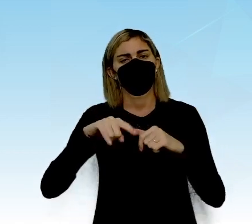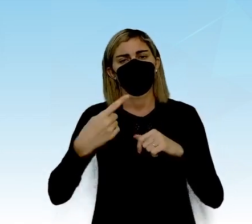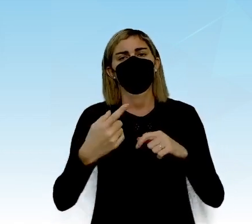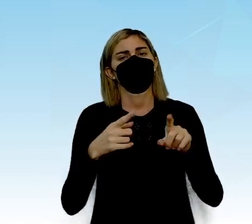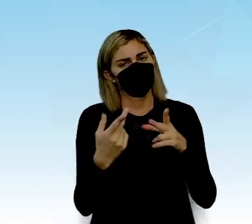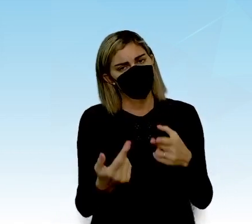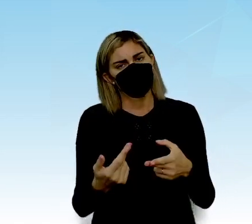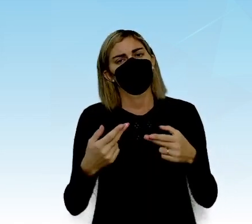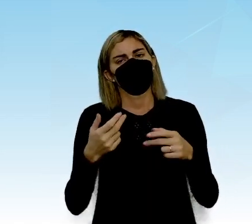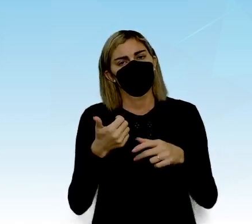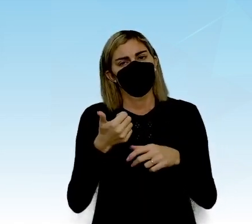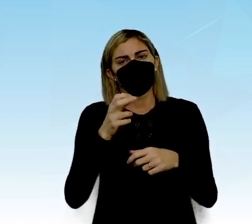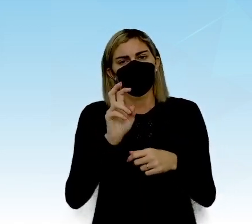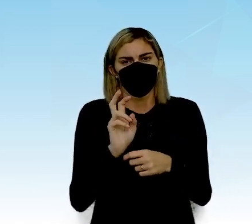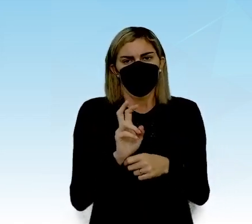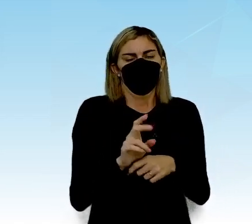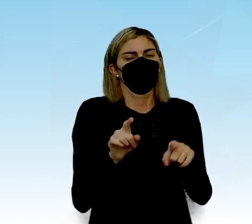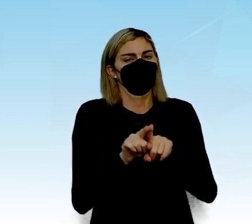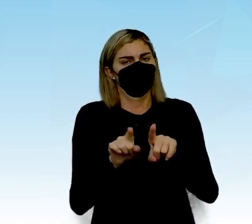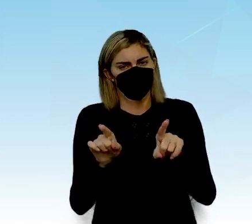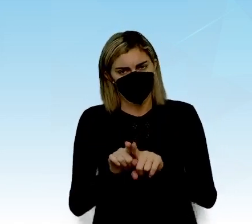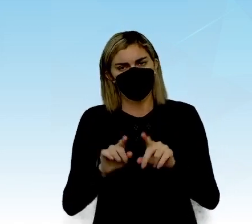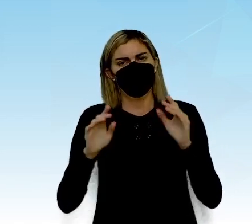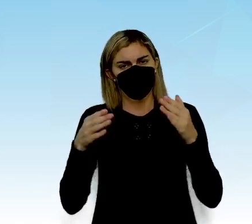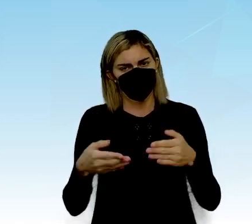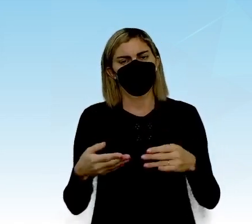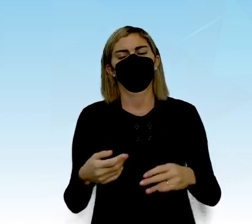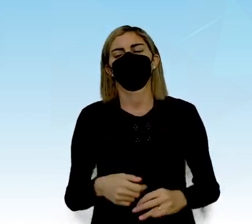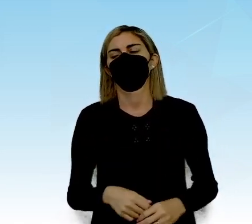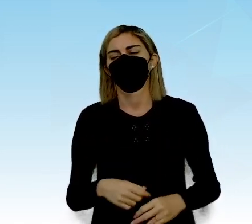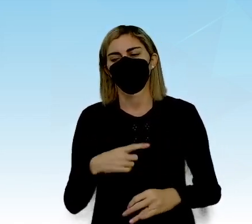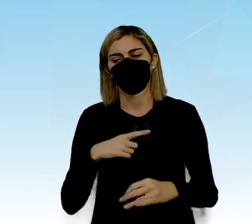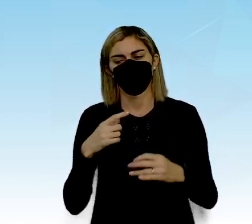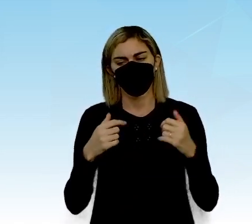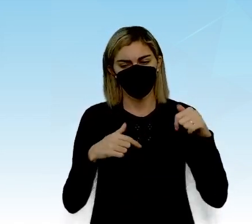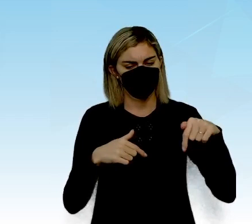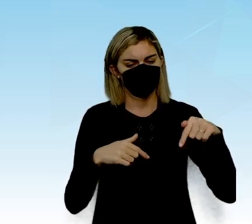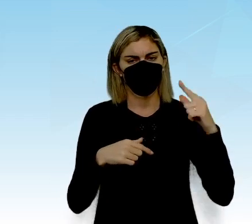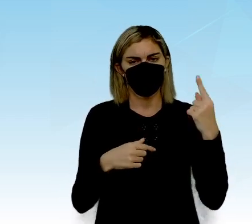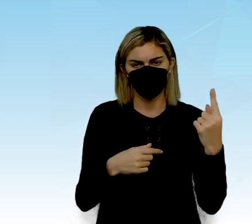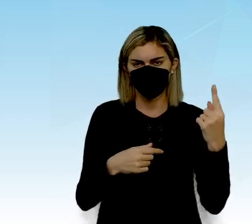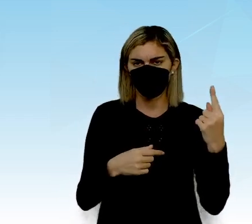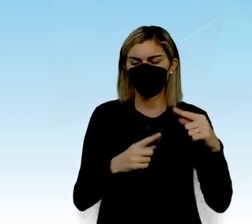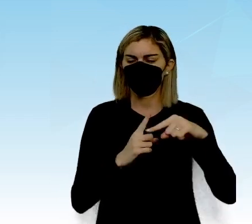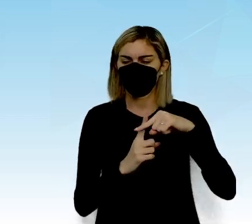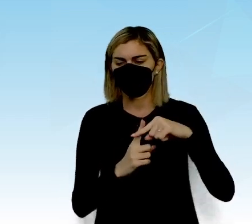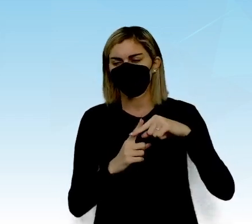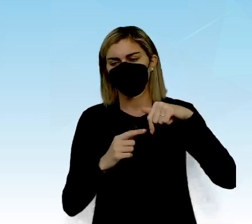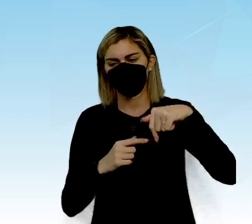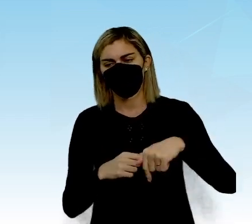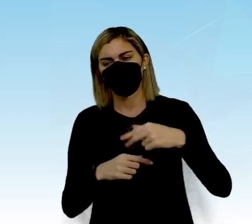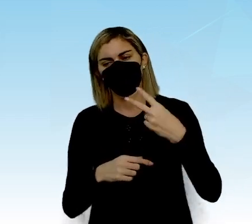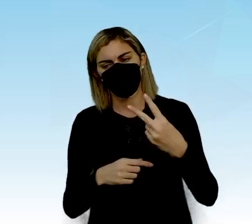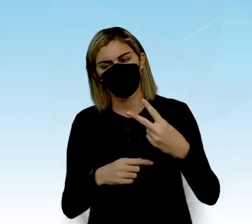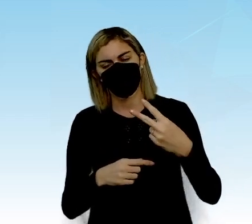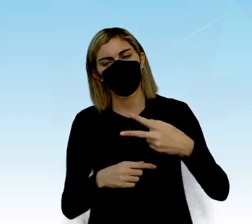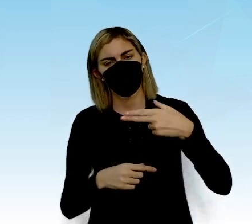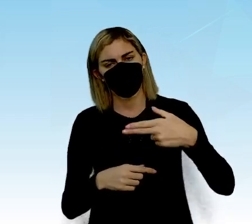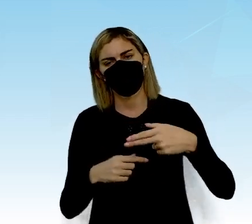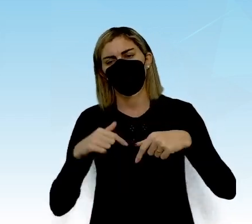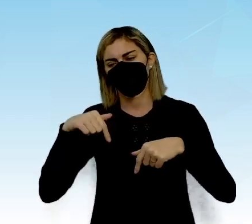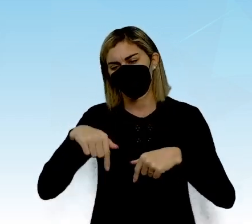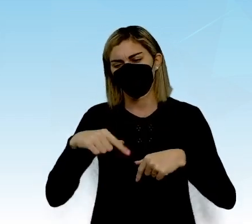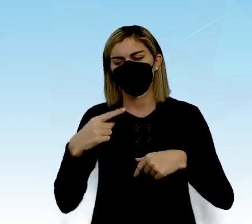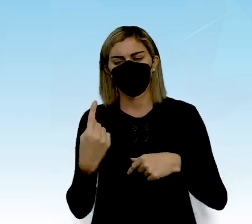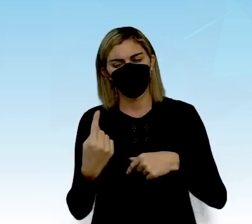igual a 15. Então, essa é a focada. Q1 mais Q2 é igual